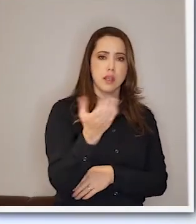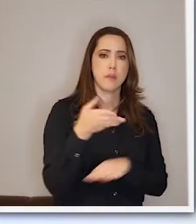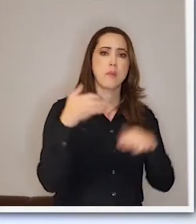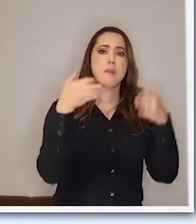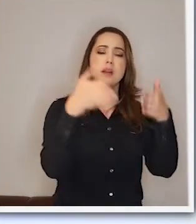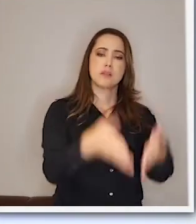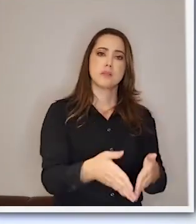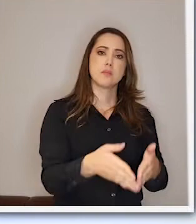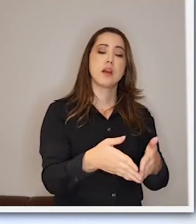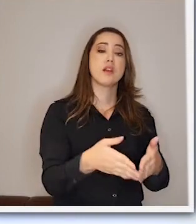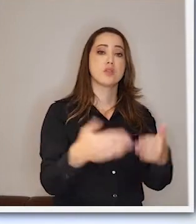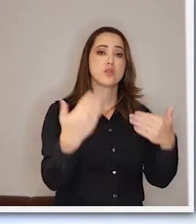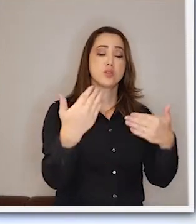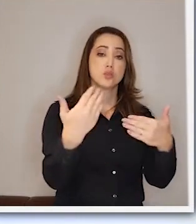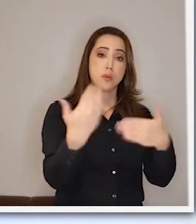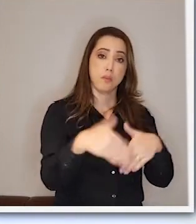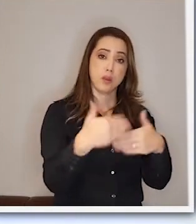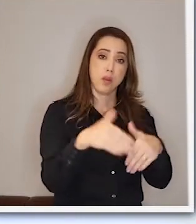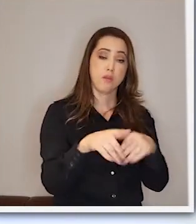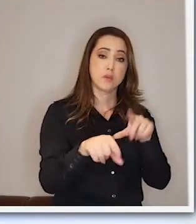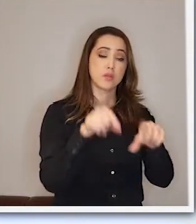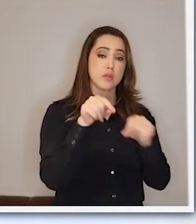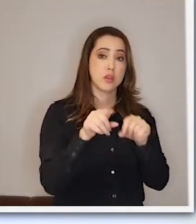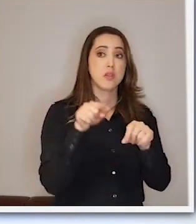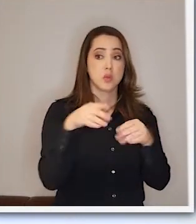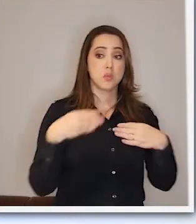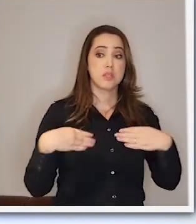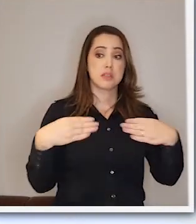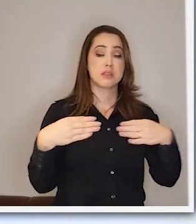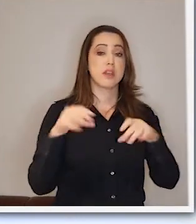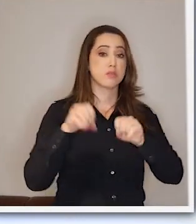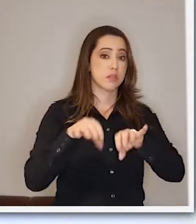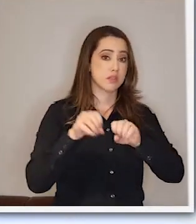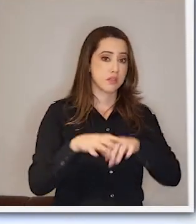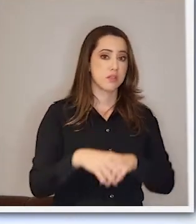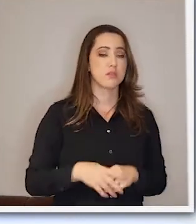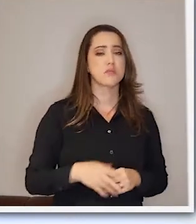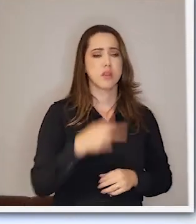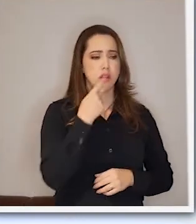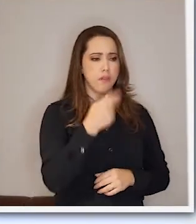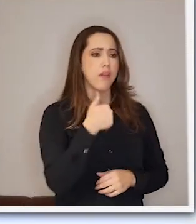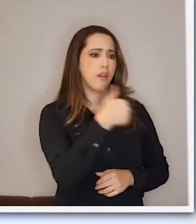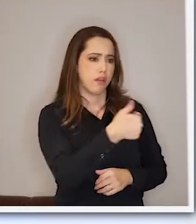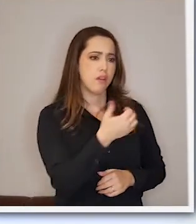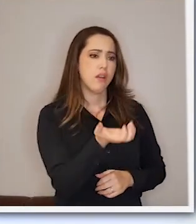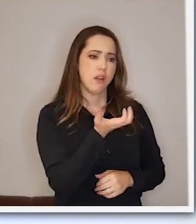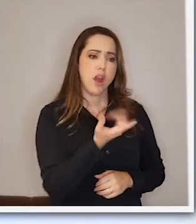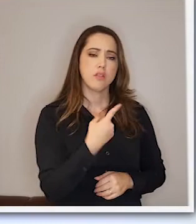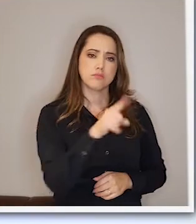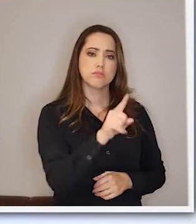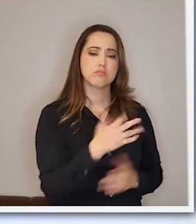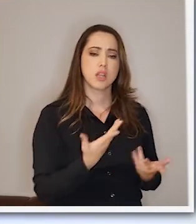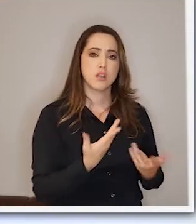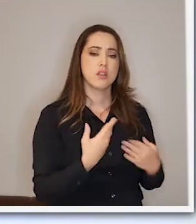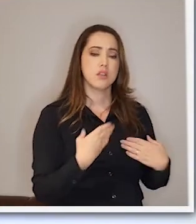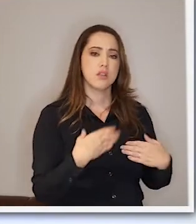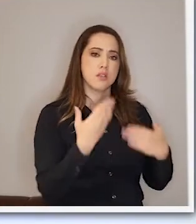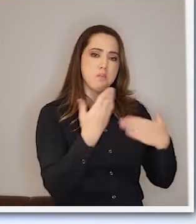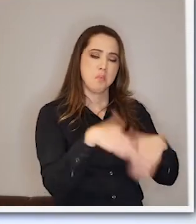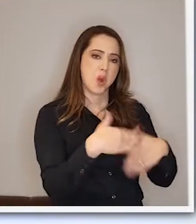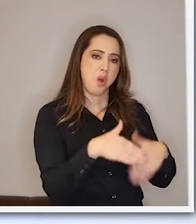recebi uma mensagem. Você gostaria de participar de um processo seletivo para o Ministério da Educação? Eu gostaria sim, mas deixa eu perguntar para a